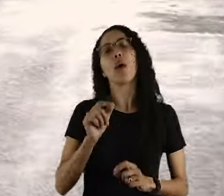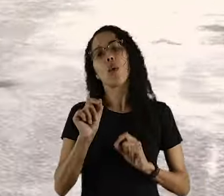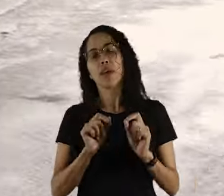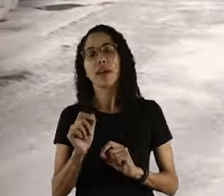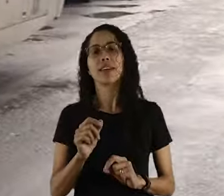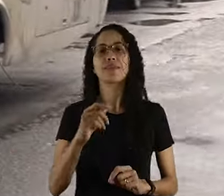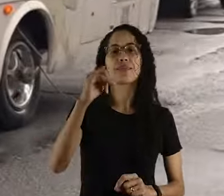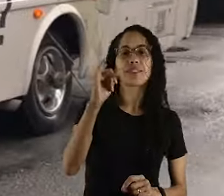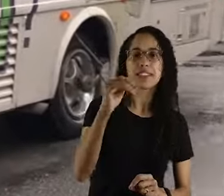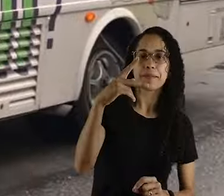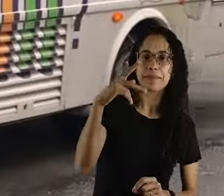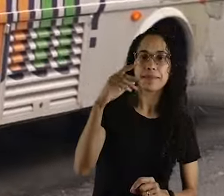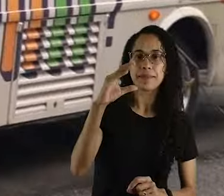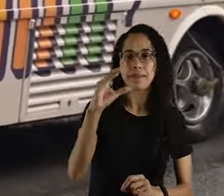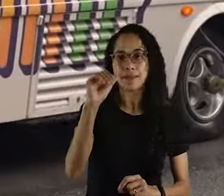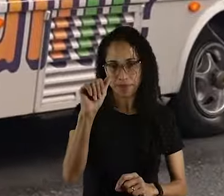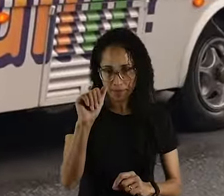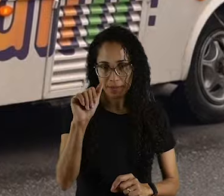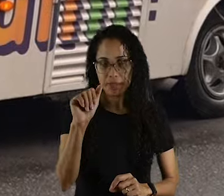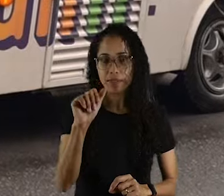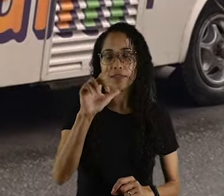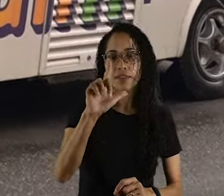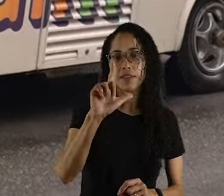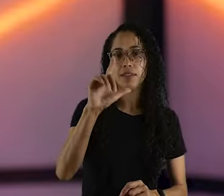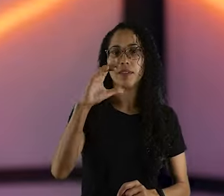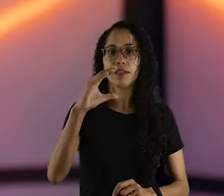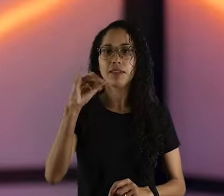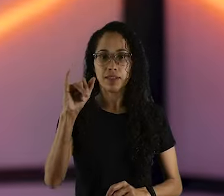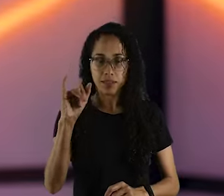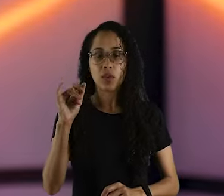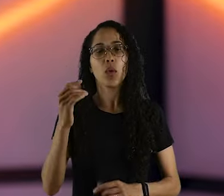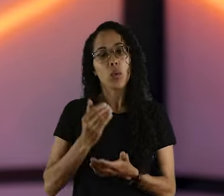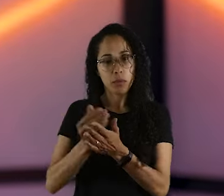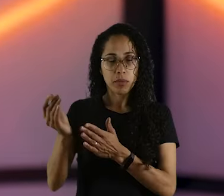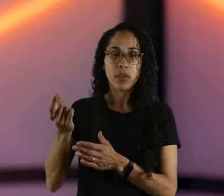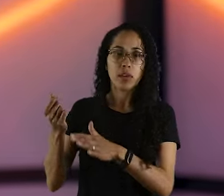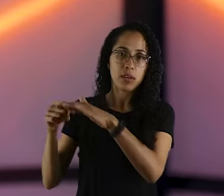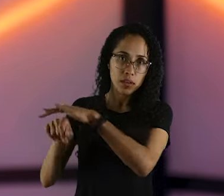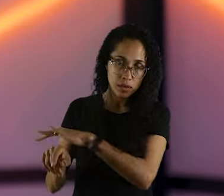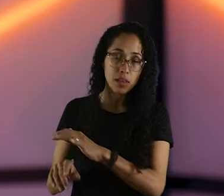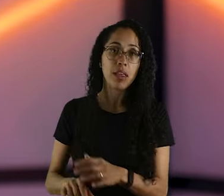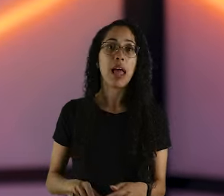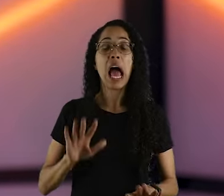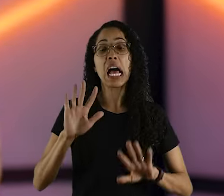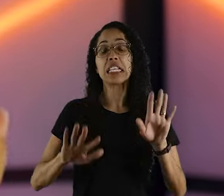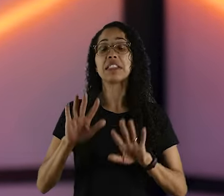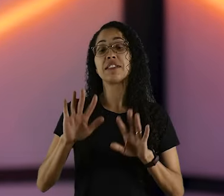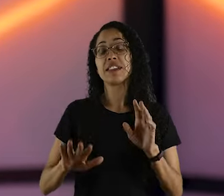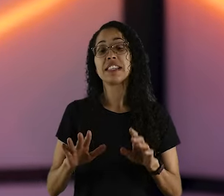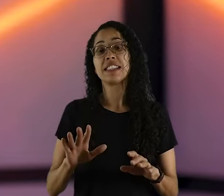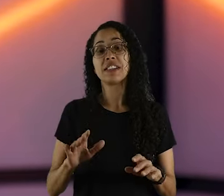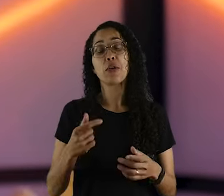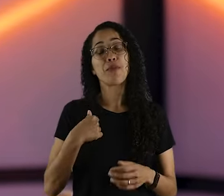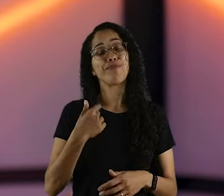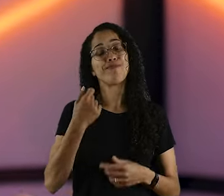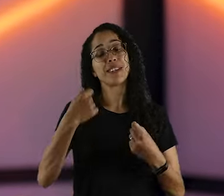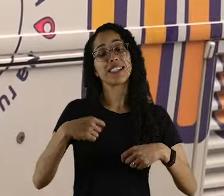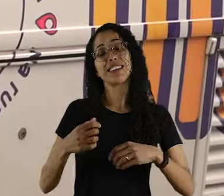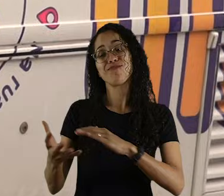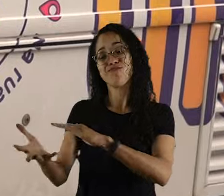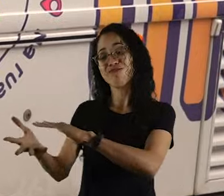PCA, Selic, comecei a guardar dinheiro. Só que, às vezes, quando a gente enfrenta algumas crises financeiras e tal, aí eu precisei